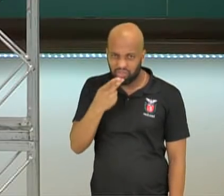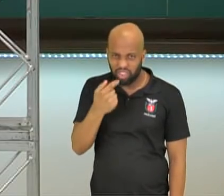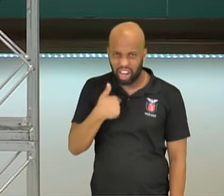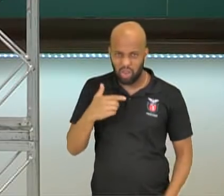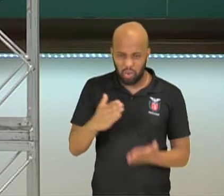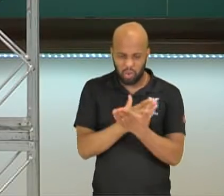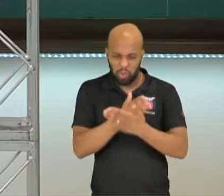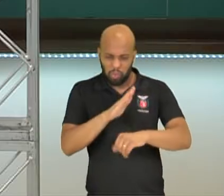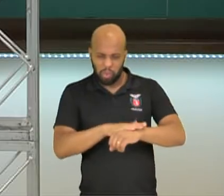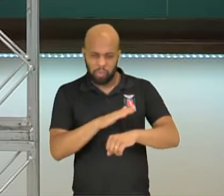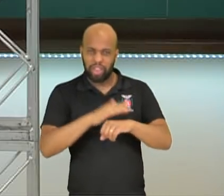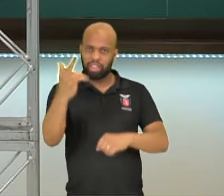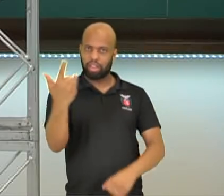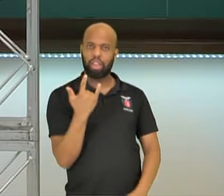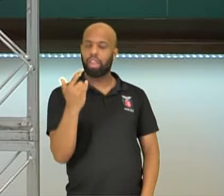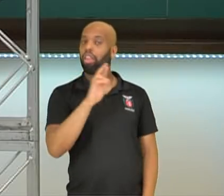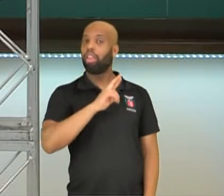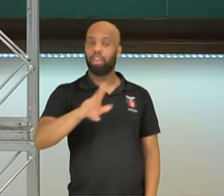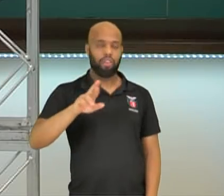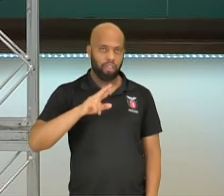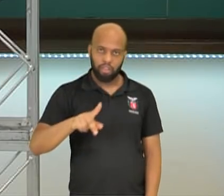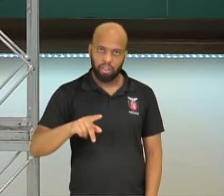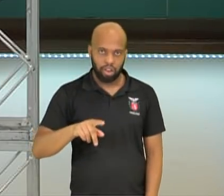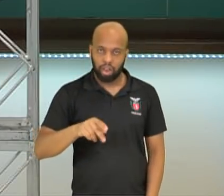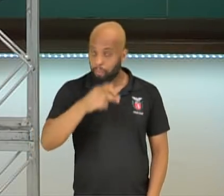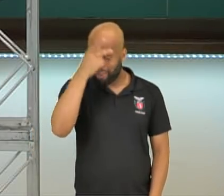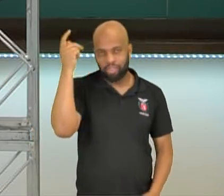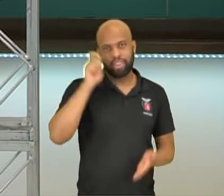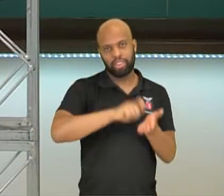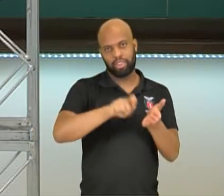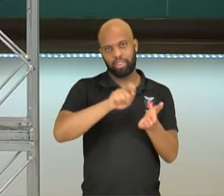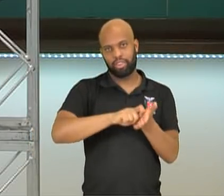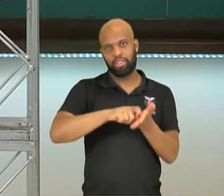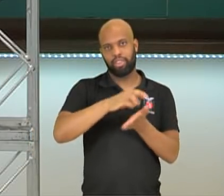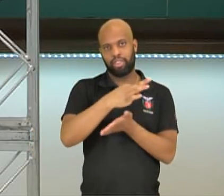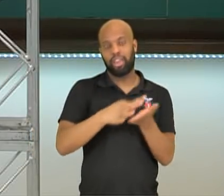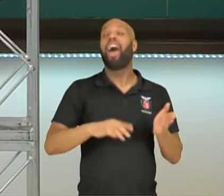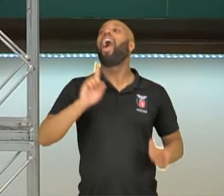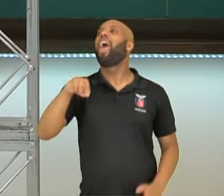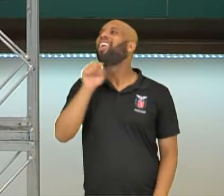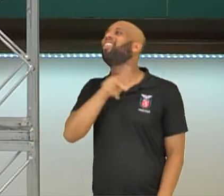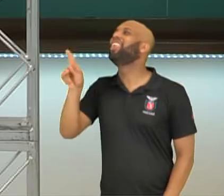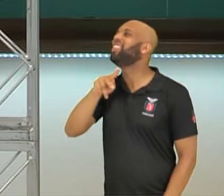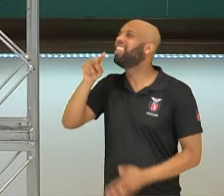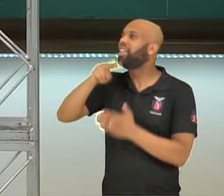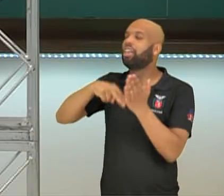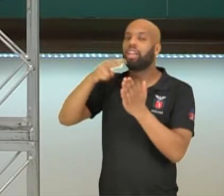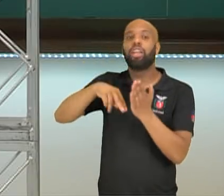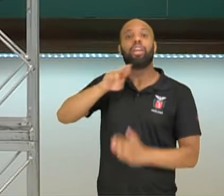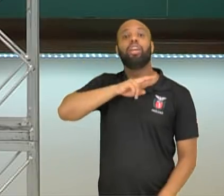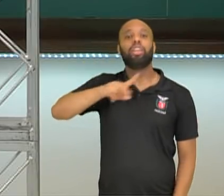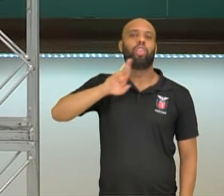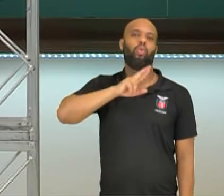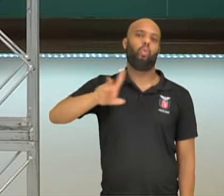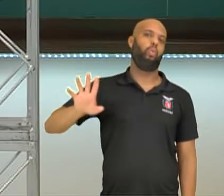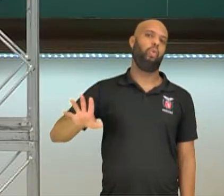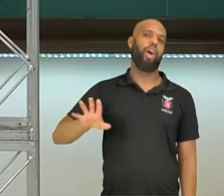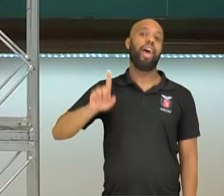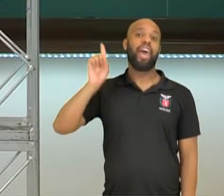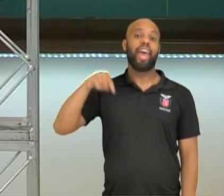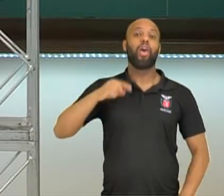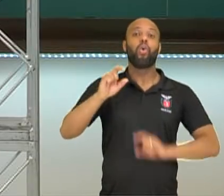Bandeira. Não, não é o autor do texto. Ah, então é a professora Glaucia que está lendo. Não, não é a professora Glaucia que está lendo.